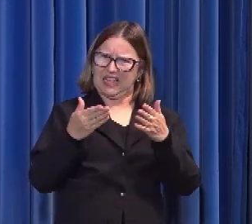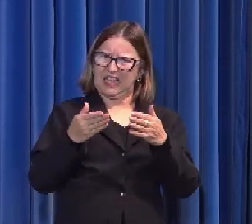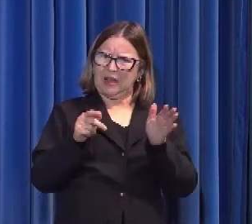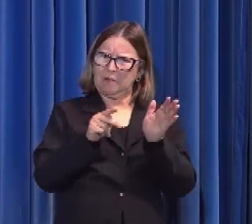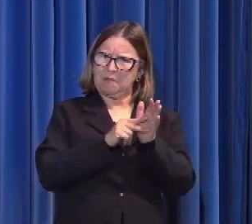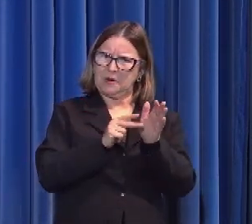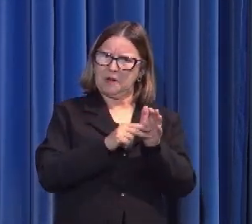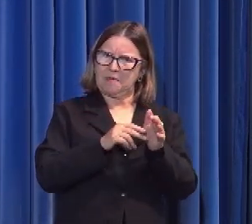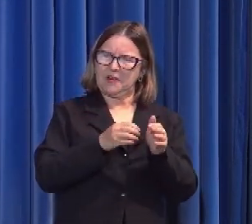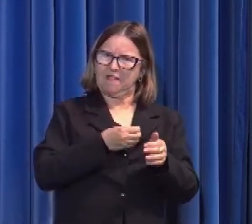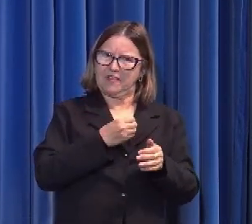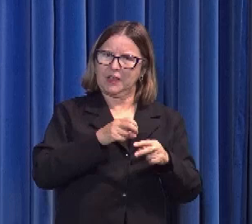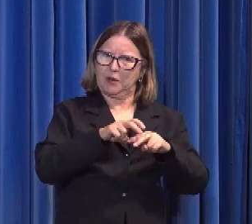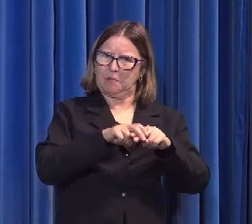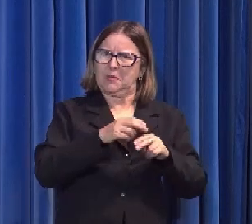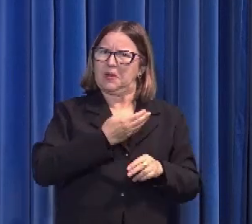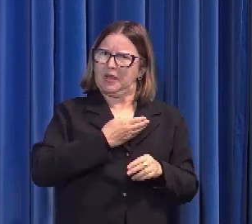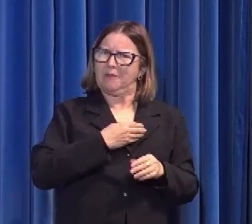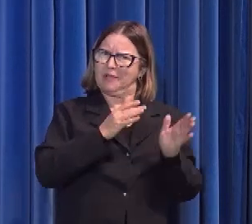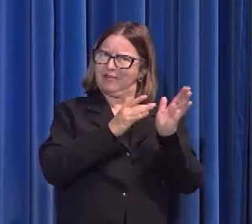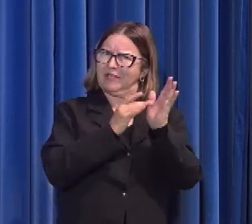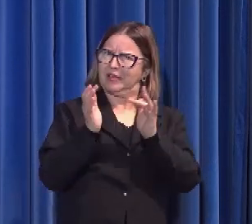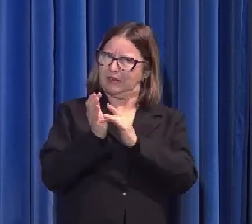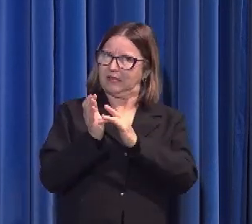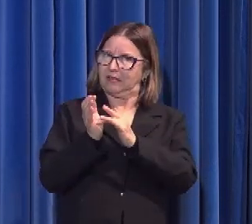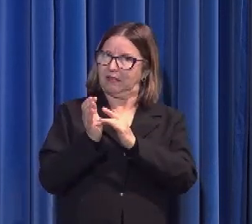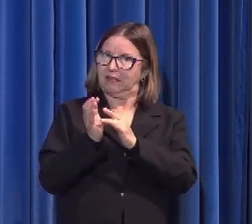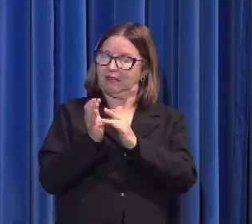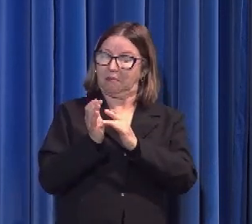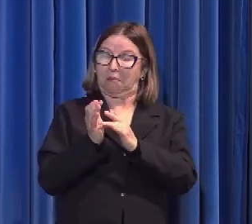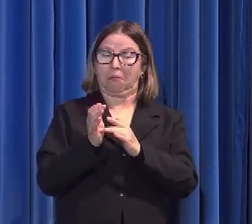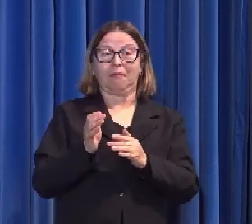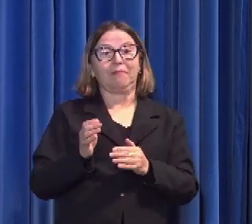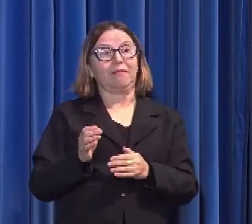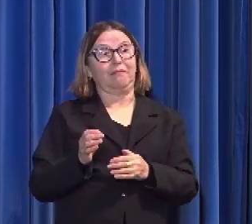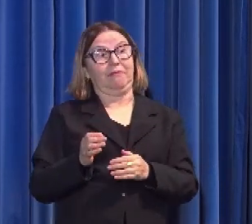vida pelos amigos de Jesus ah ah ah